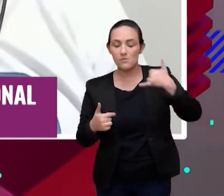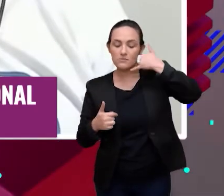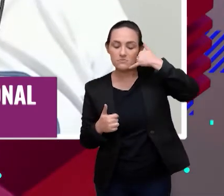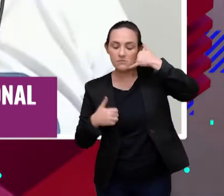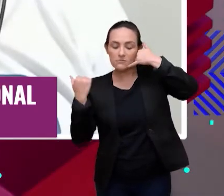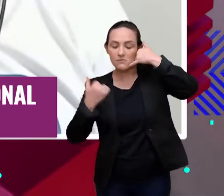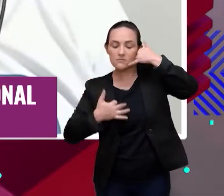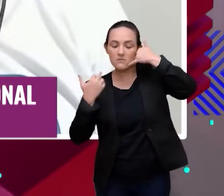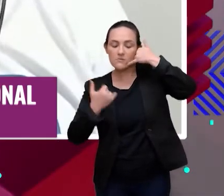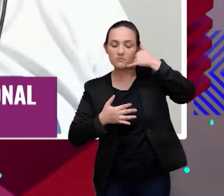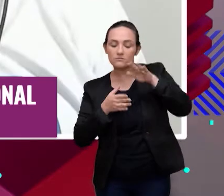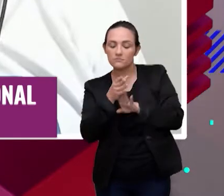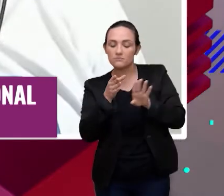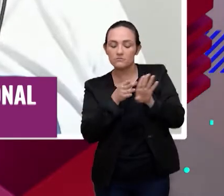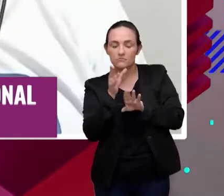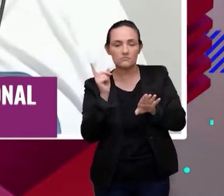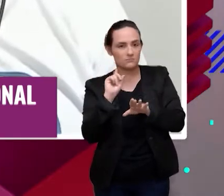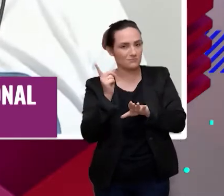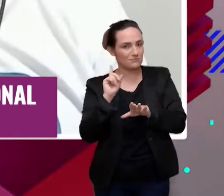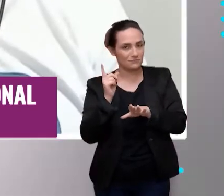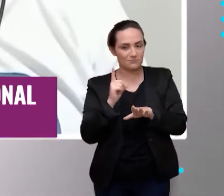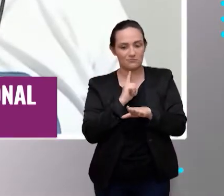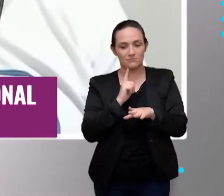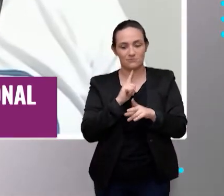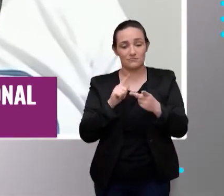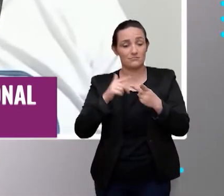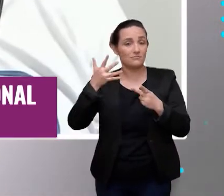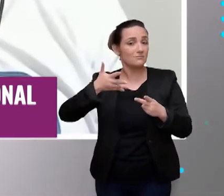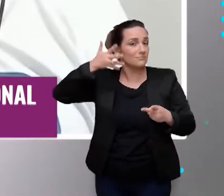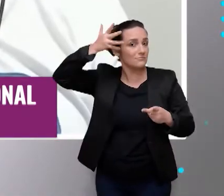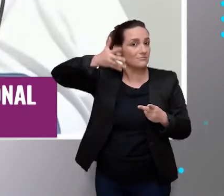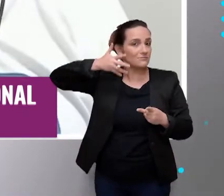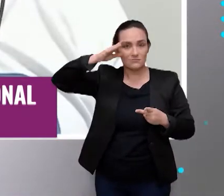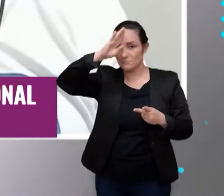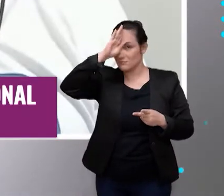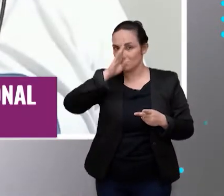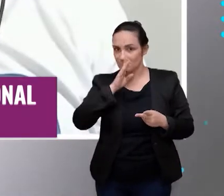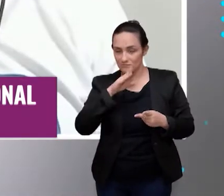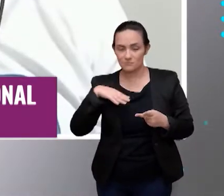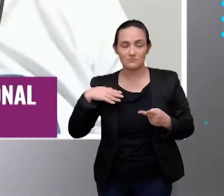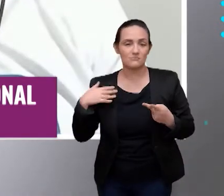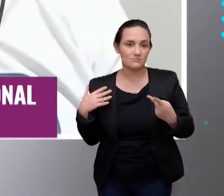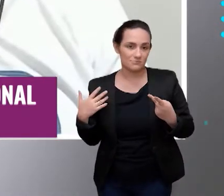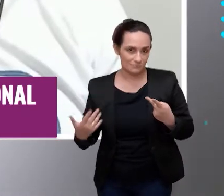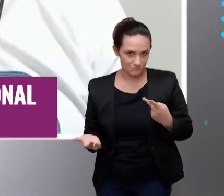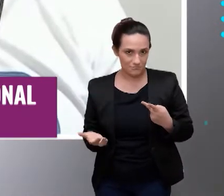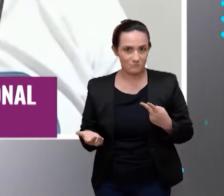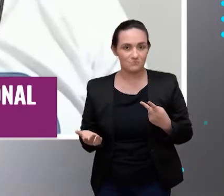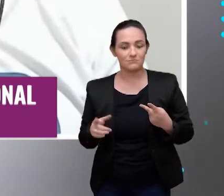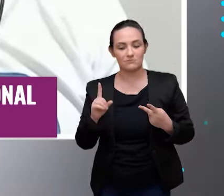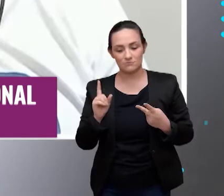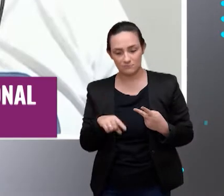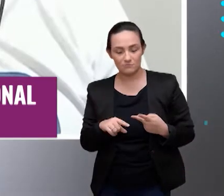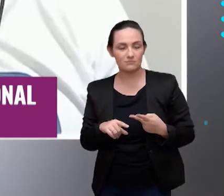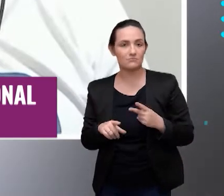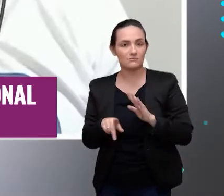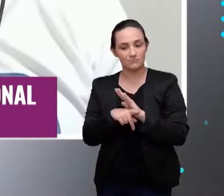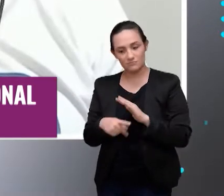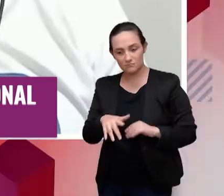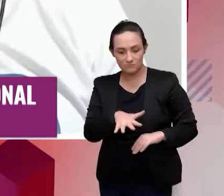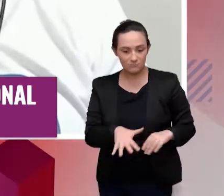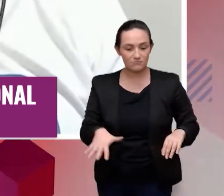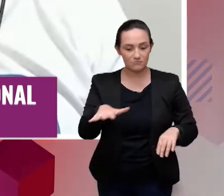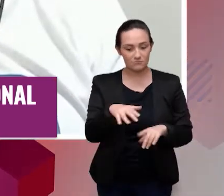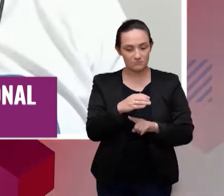serviço de palestras gratuitas, né, que são oferecidas à comunidade. Nós temos equipes de palestrantes que